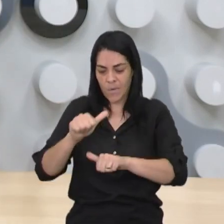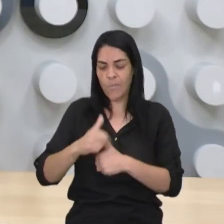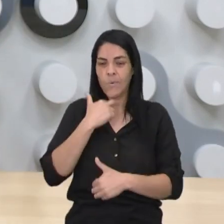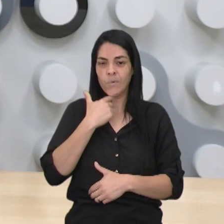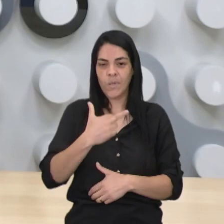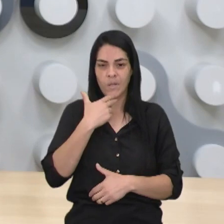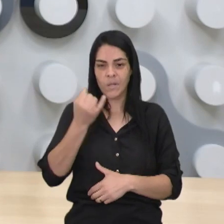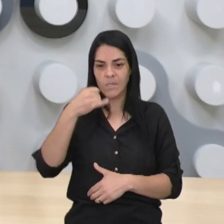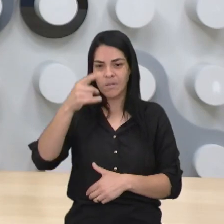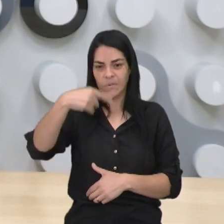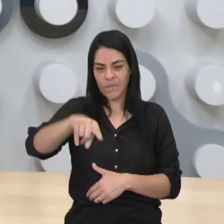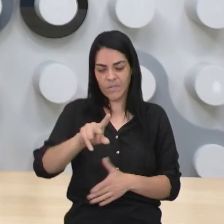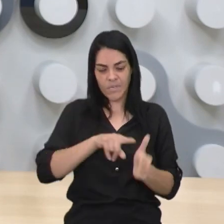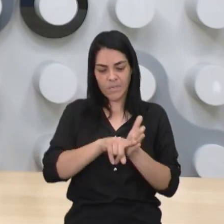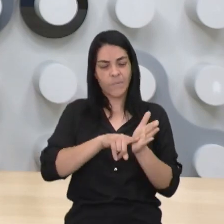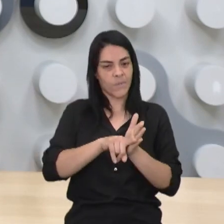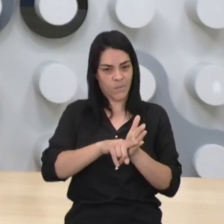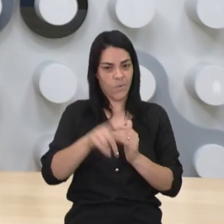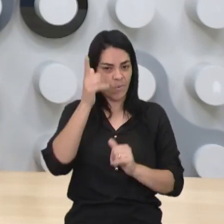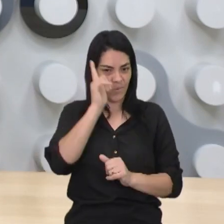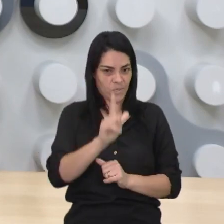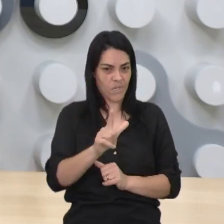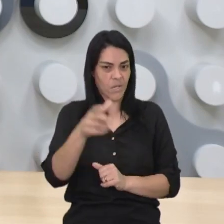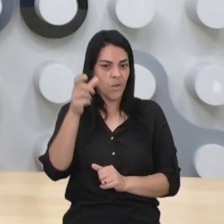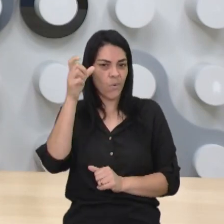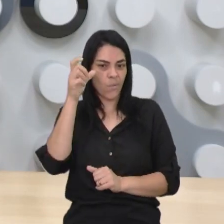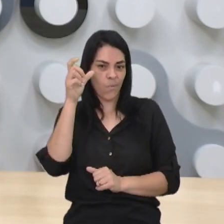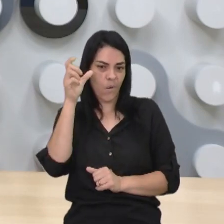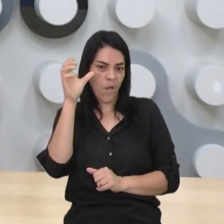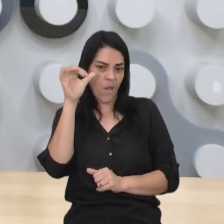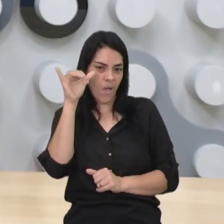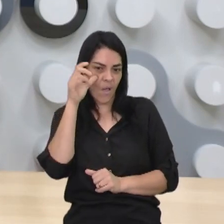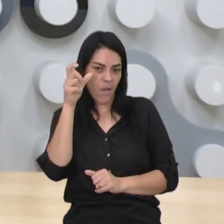você pesquisou, você investigou e observou muito bem